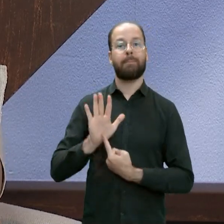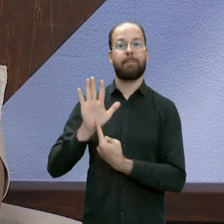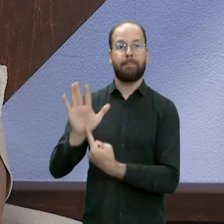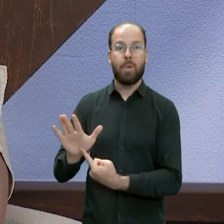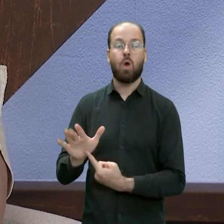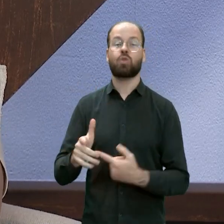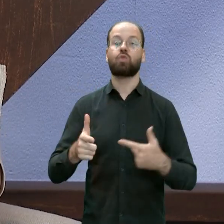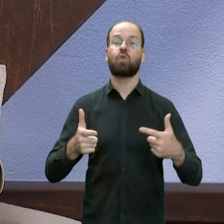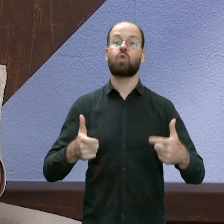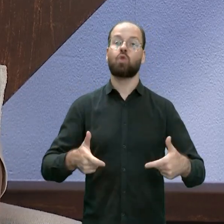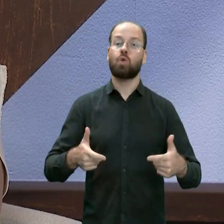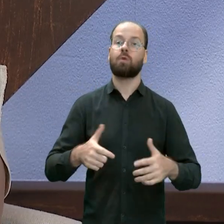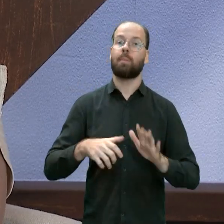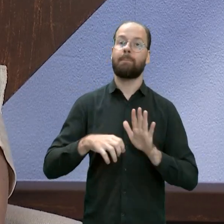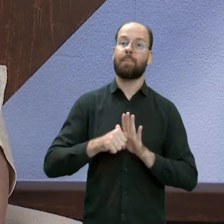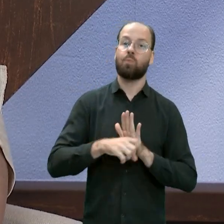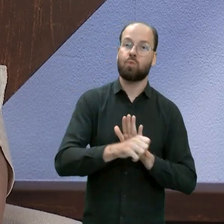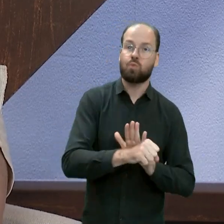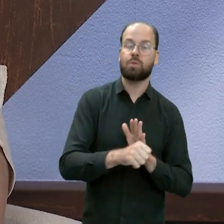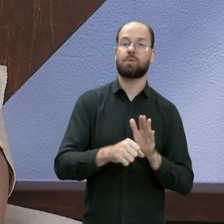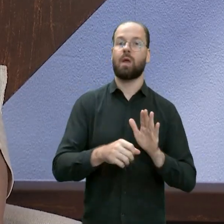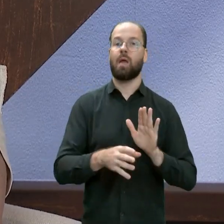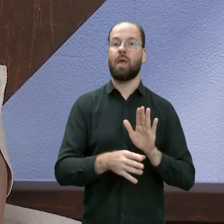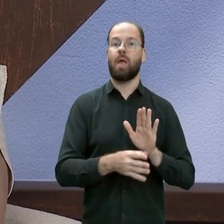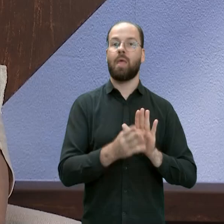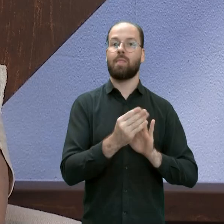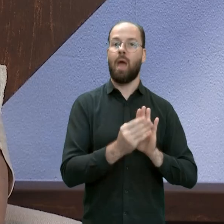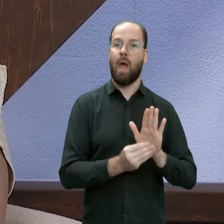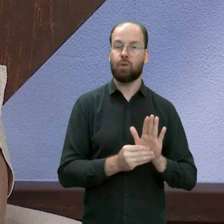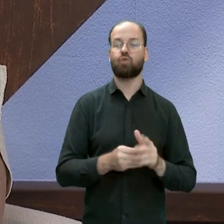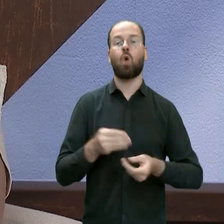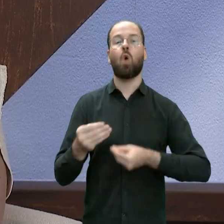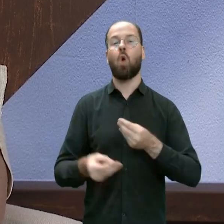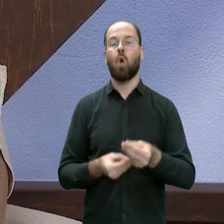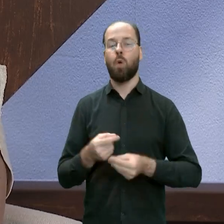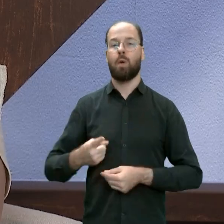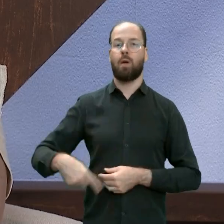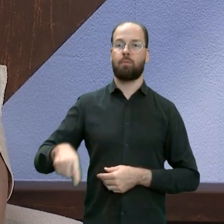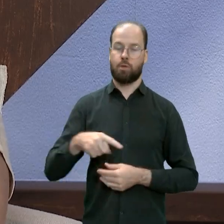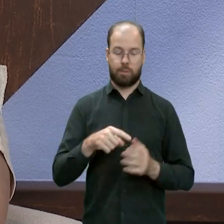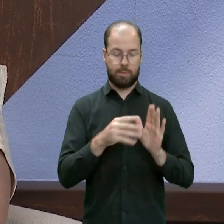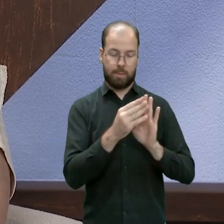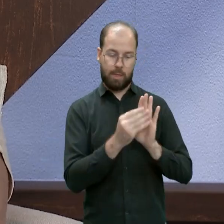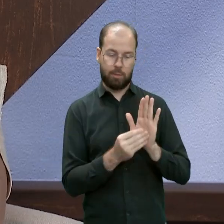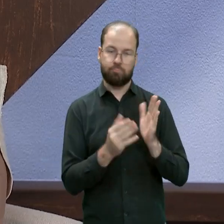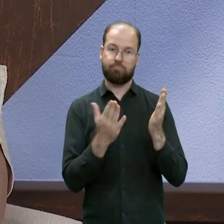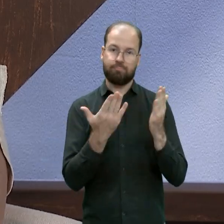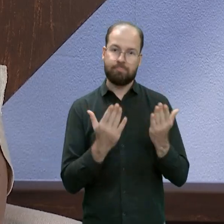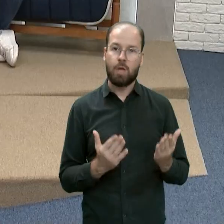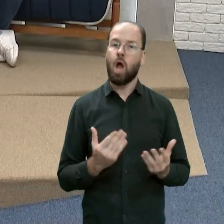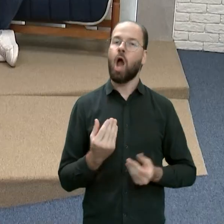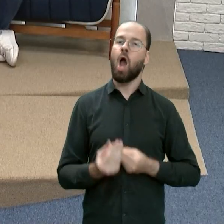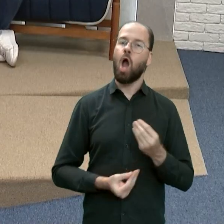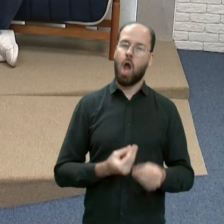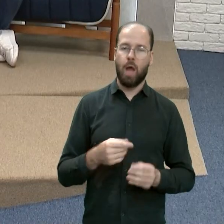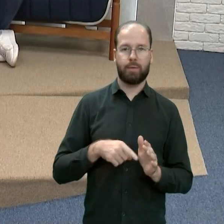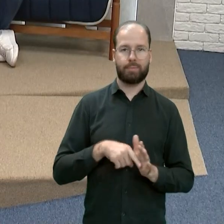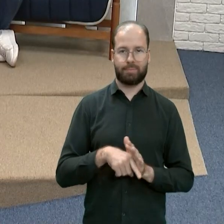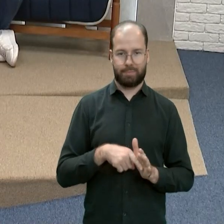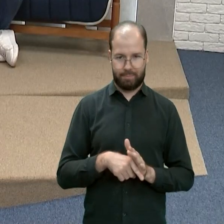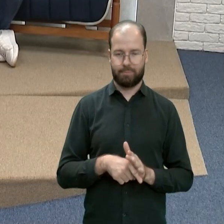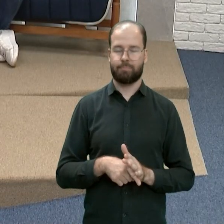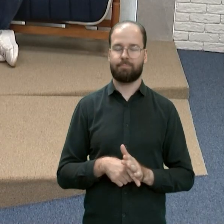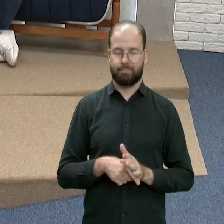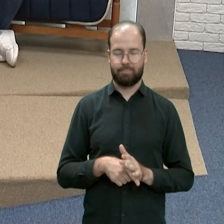mostra onde buscar os dados, como trabalhar com esses dados, não são planilhas. Né? Sim, exatamente.